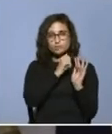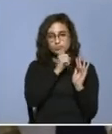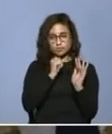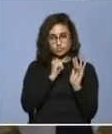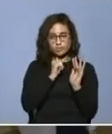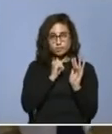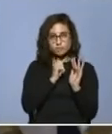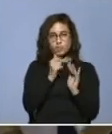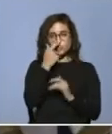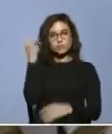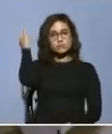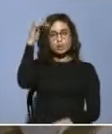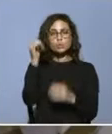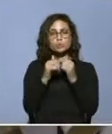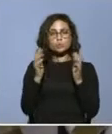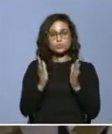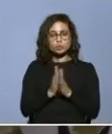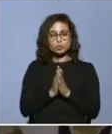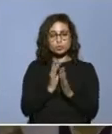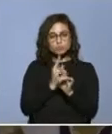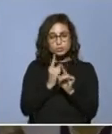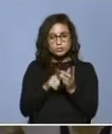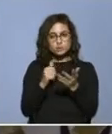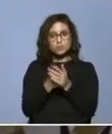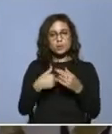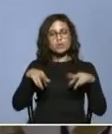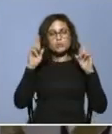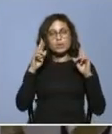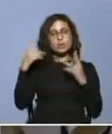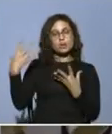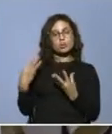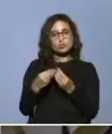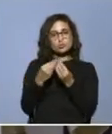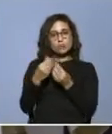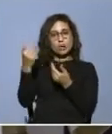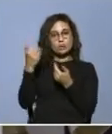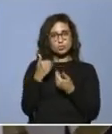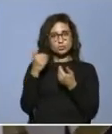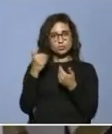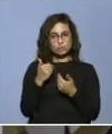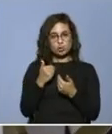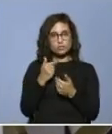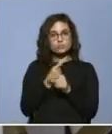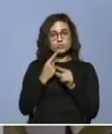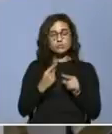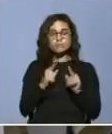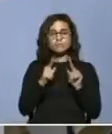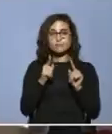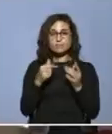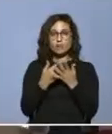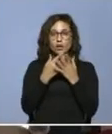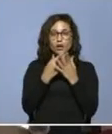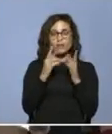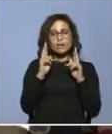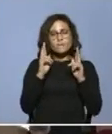santos, por cuja intercessão esperamos sempre o vosso auxílio. Por este sacrifício da reconciliação,